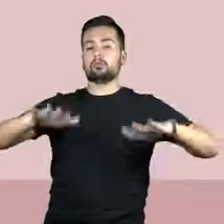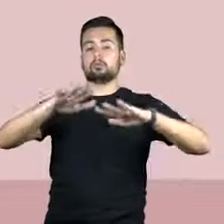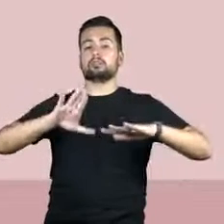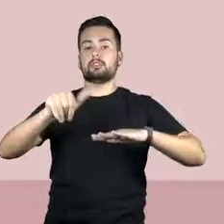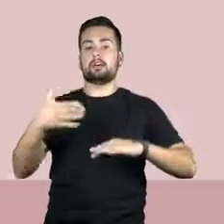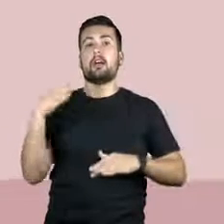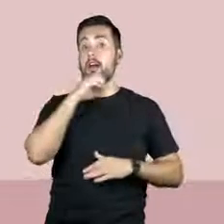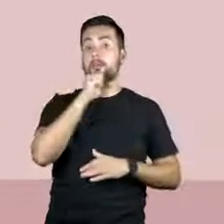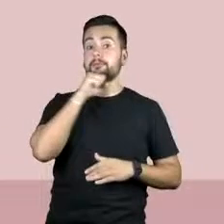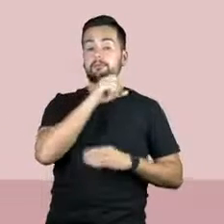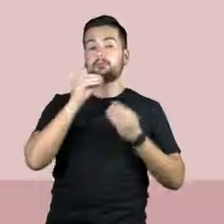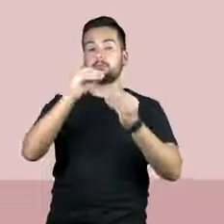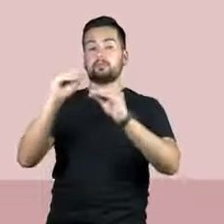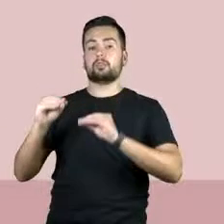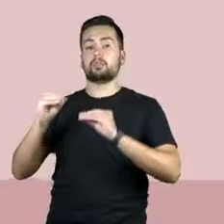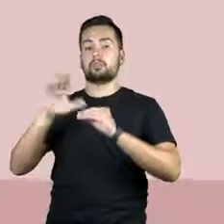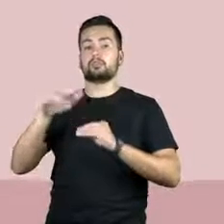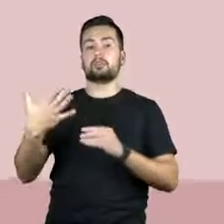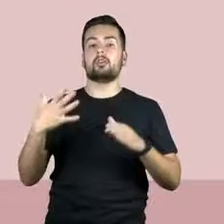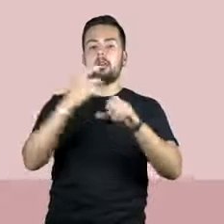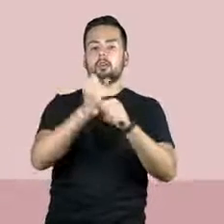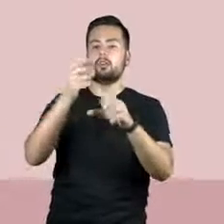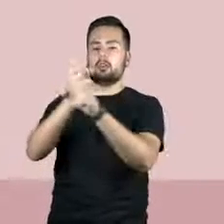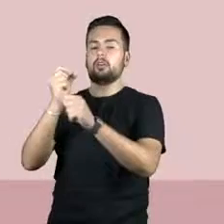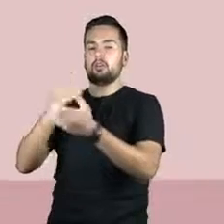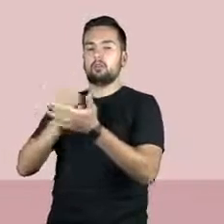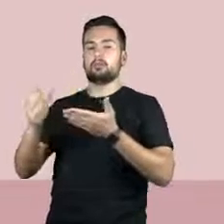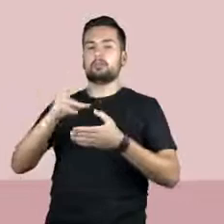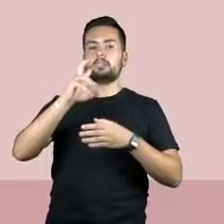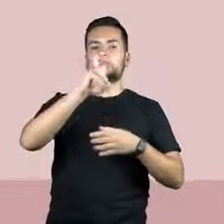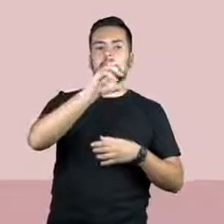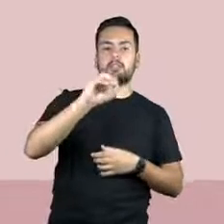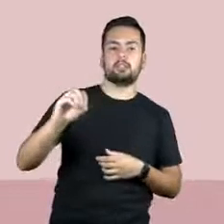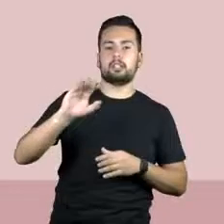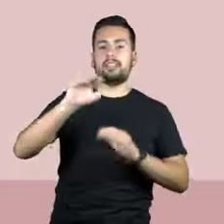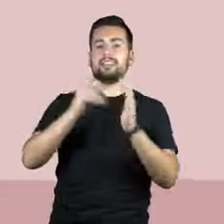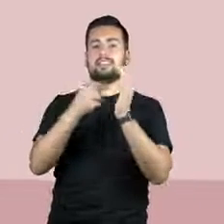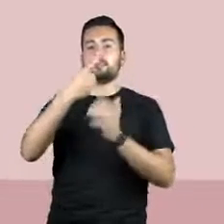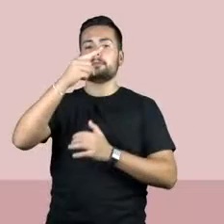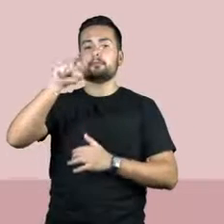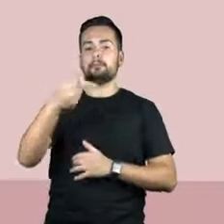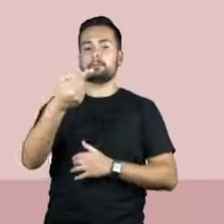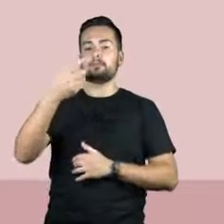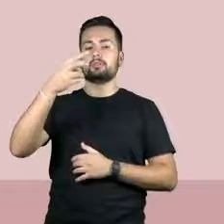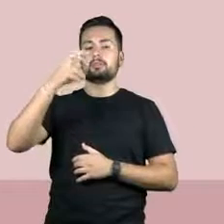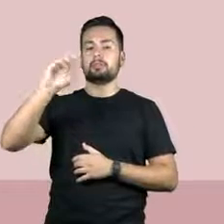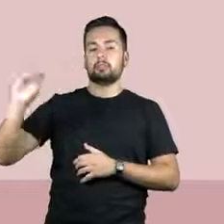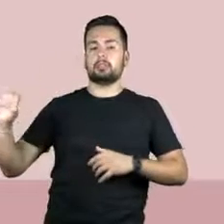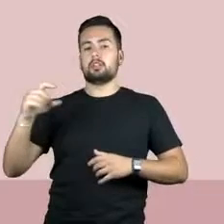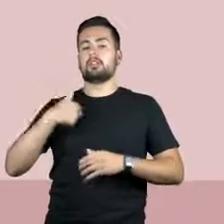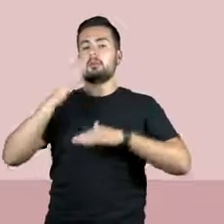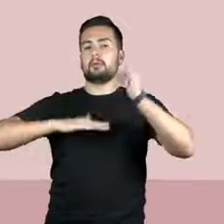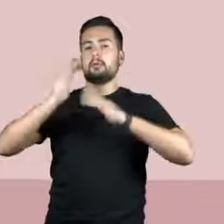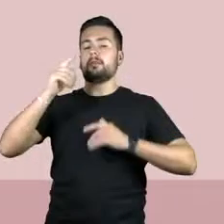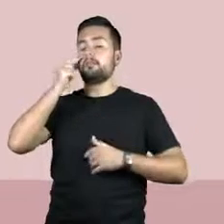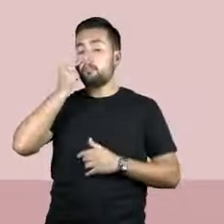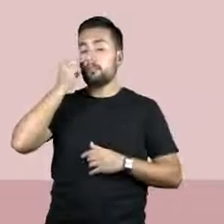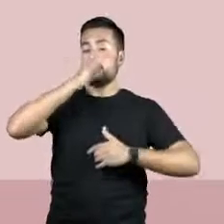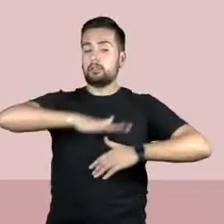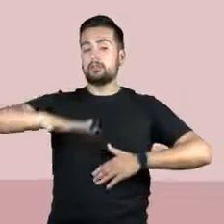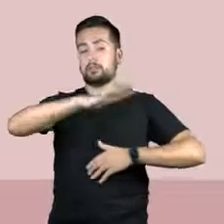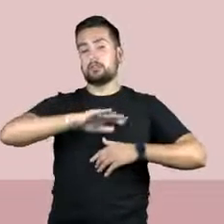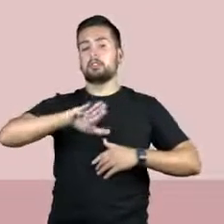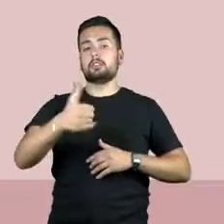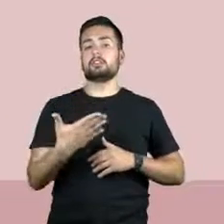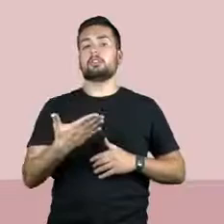bem rapidinho. E aí ele começa a calcular de 500 a 1.500, eu já vi aqui na minha prática, superfícies. Tá? E o